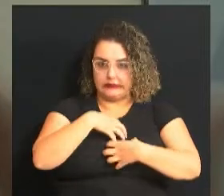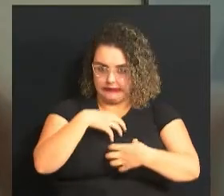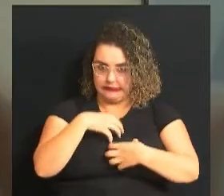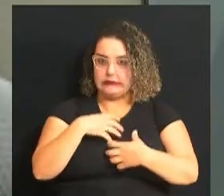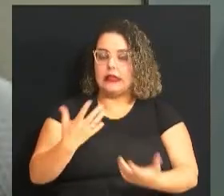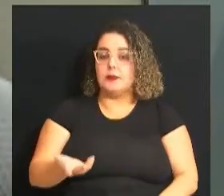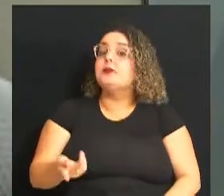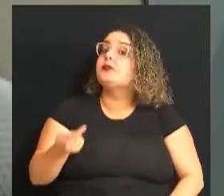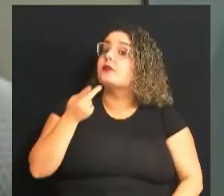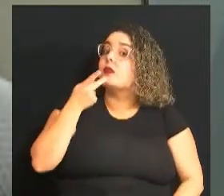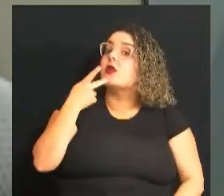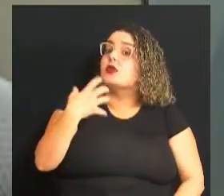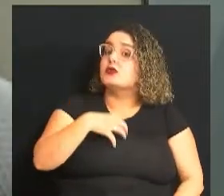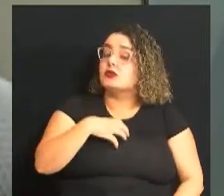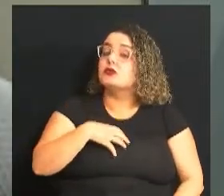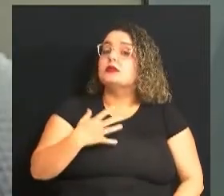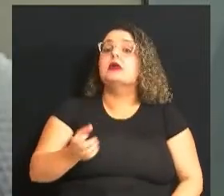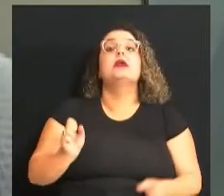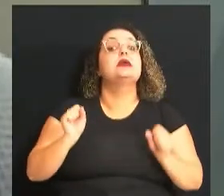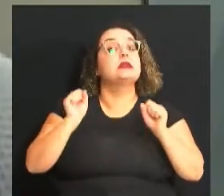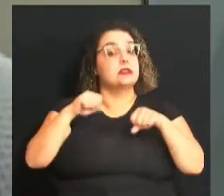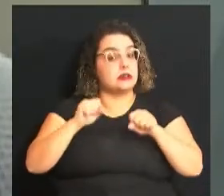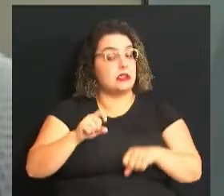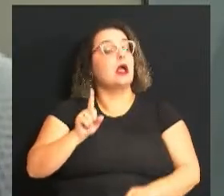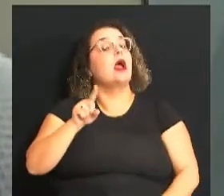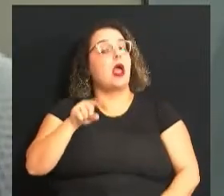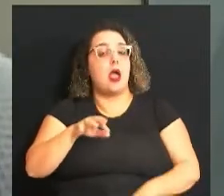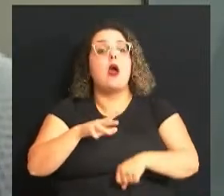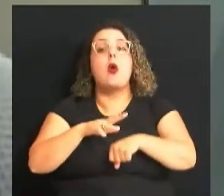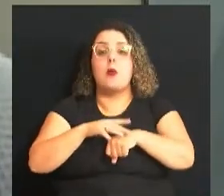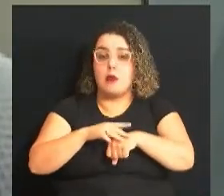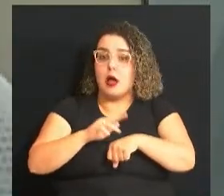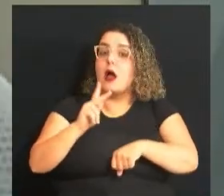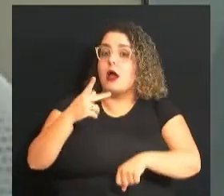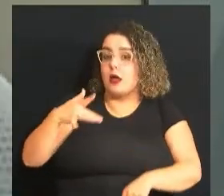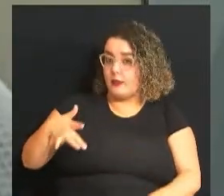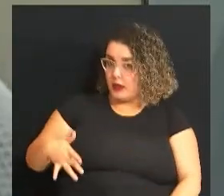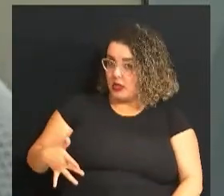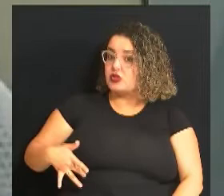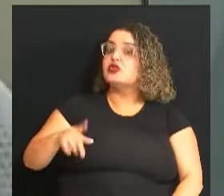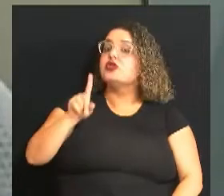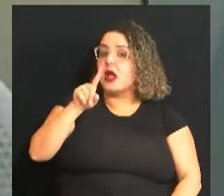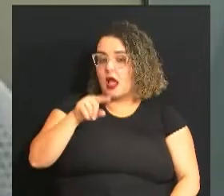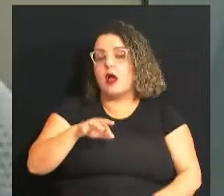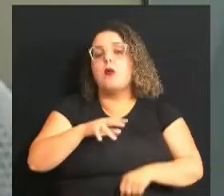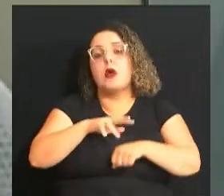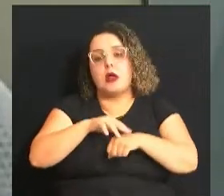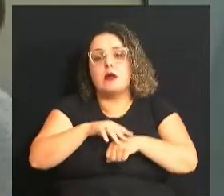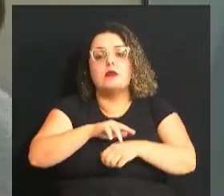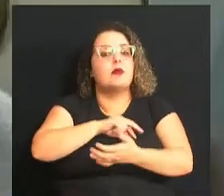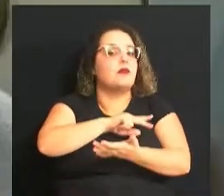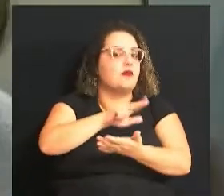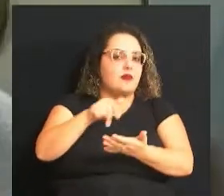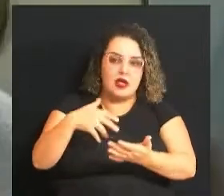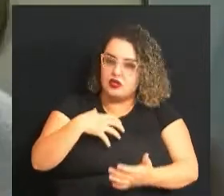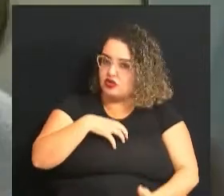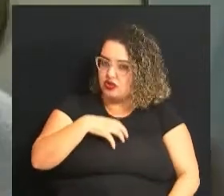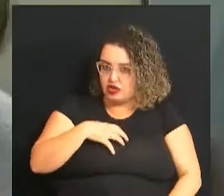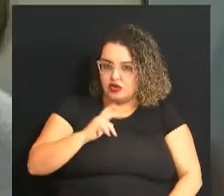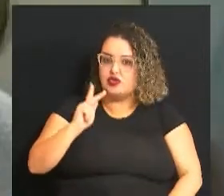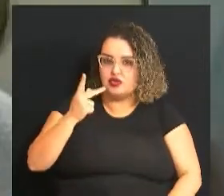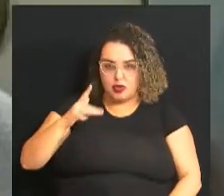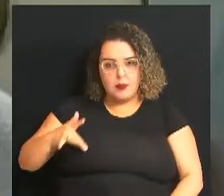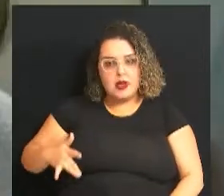os sintomas, é considerado sim uma doença, uma hepatite é uma doença, então existem várias formas de hepatite, e